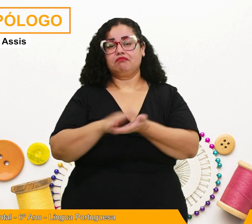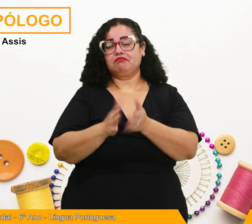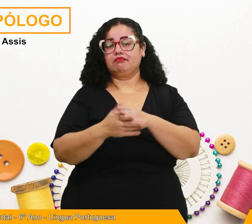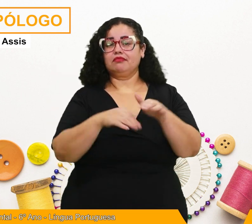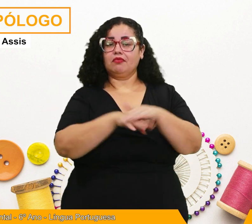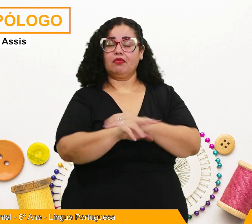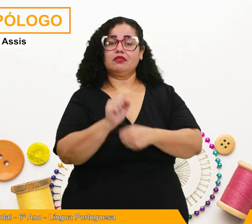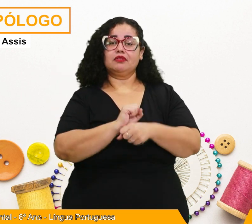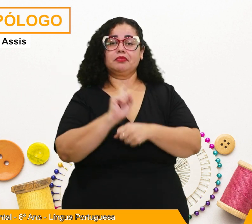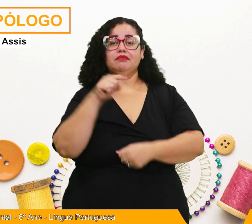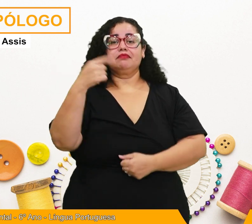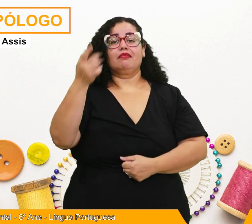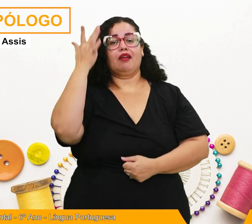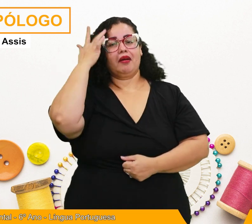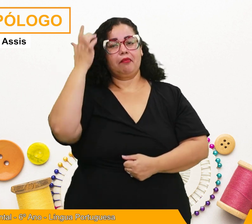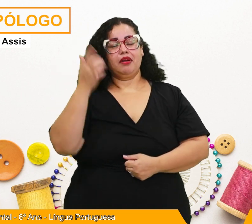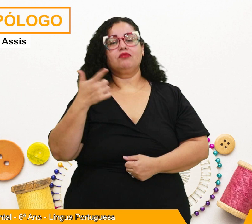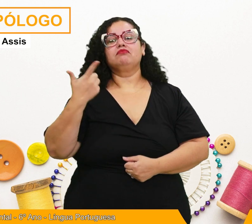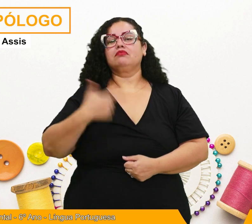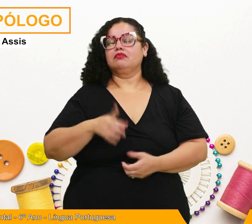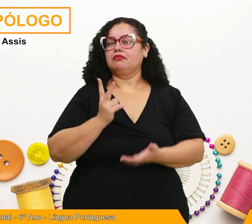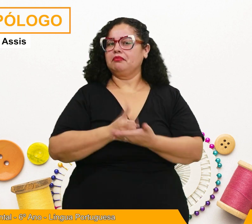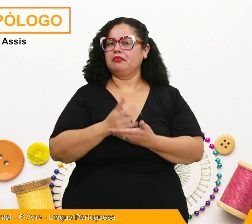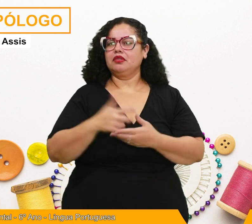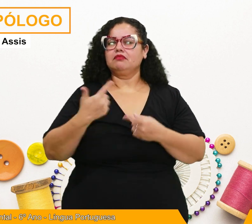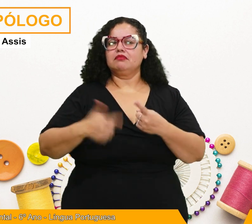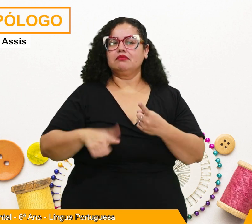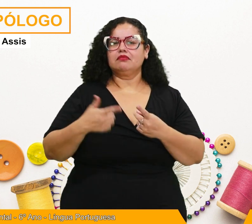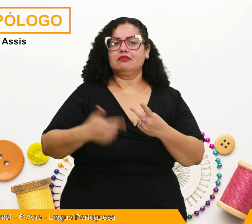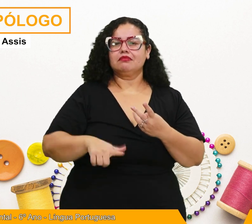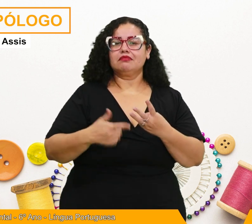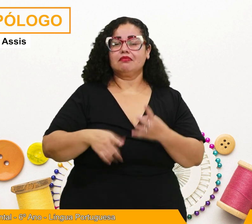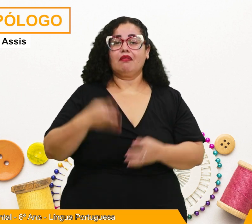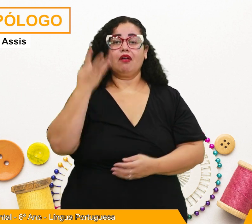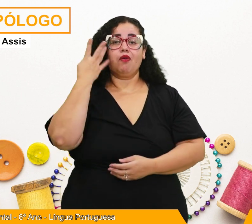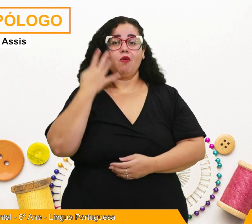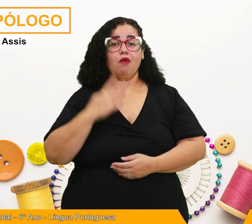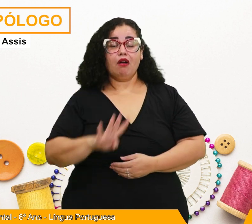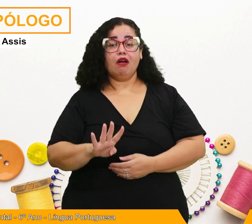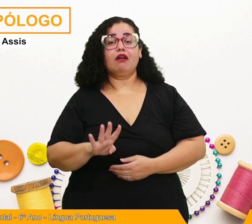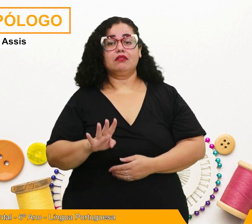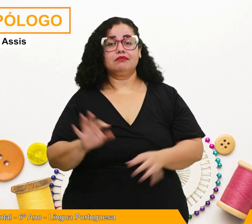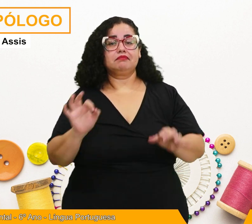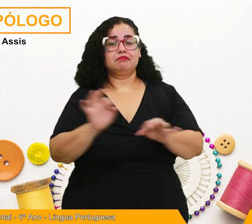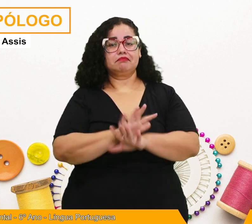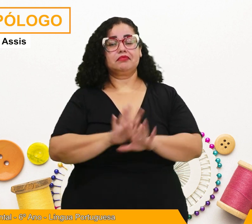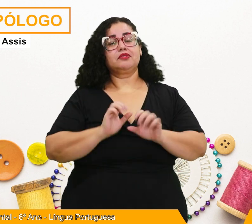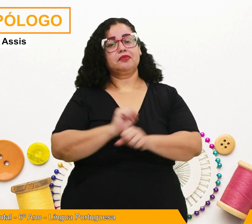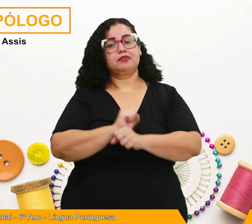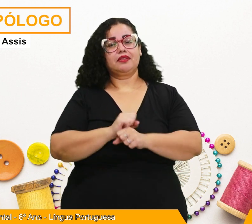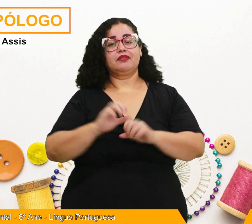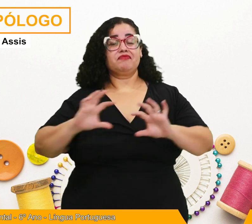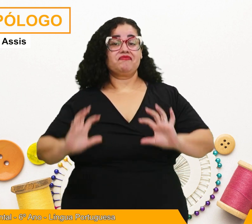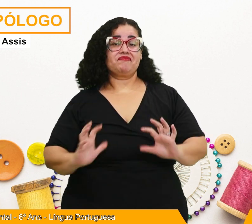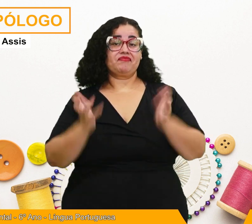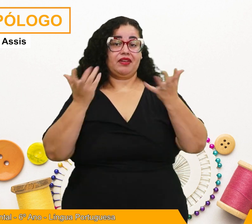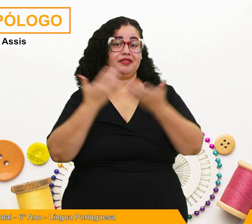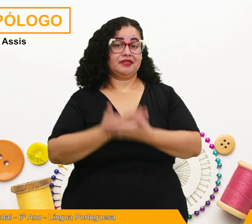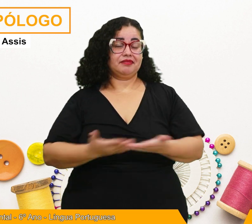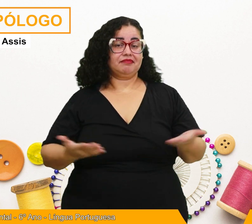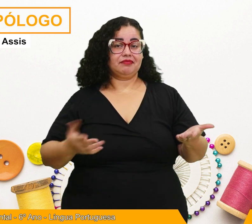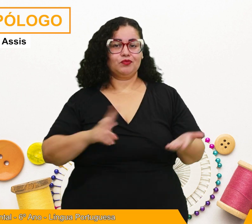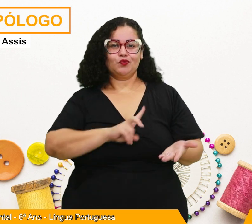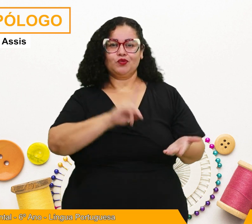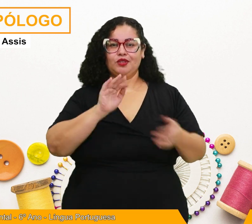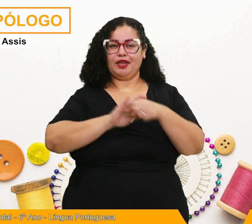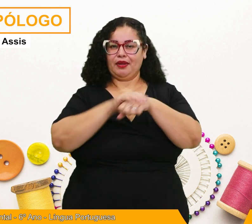seguinte. Continuou ainda nesse e no outro, até que no quarto acabou a obra e ficou esperando o baile. Veio a